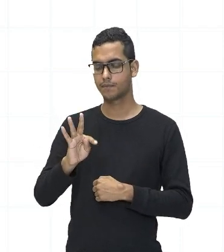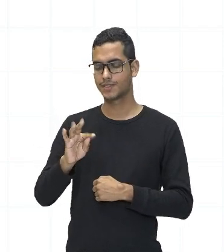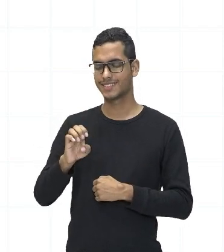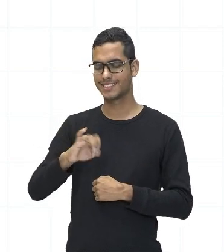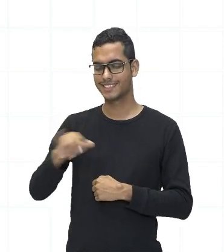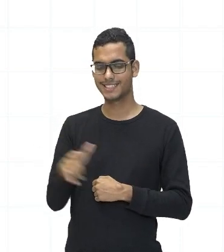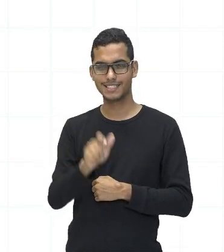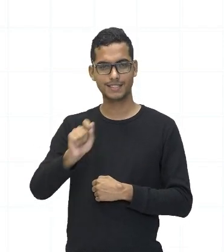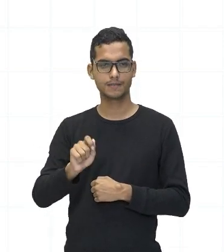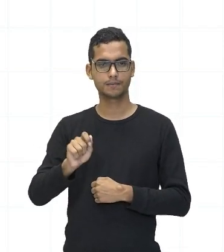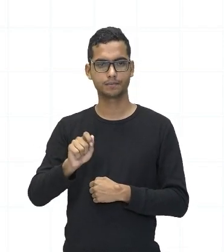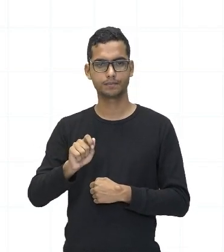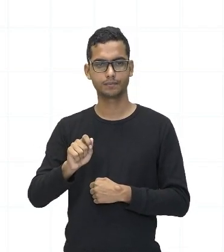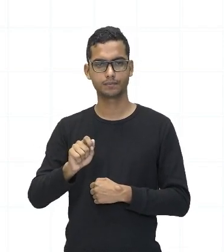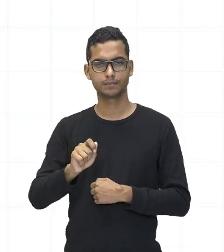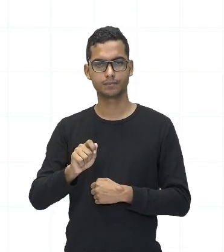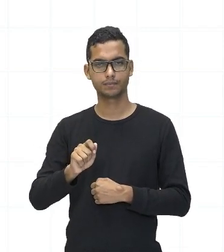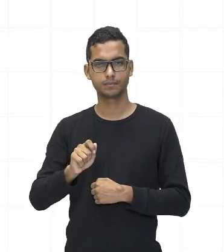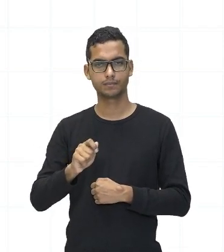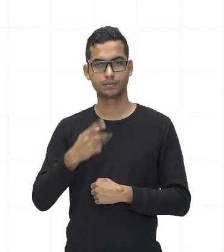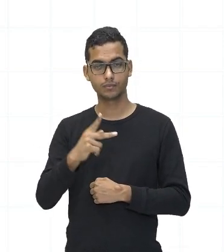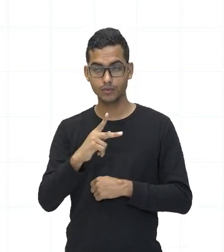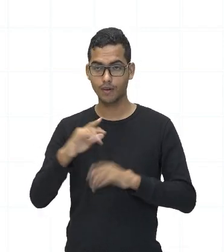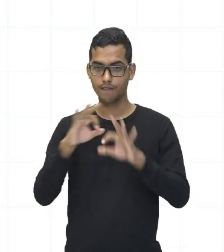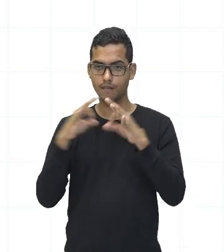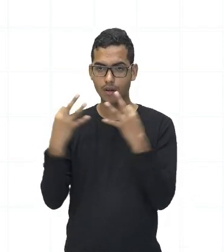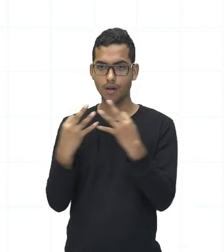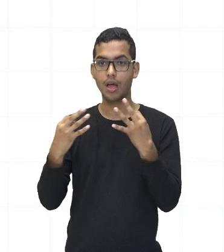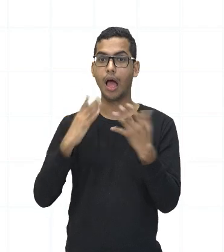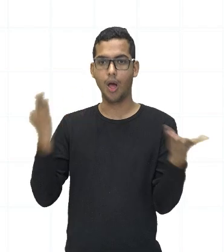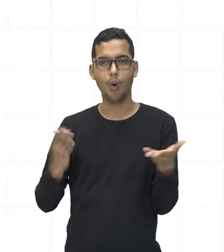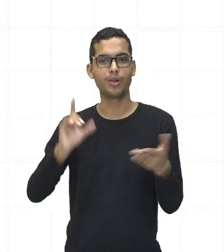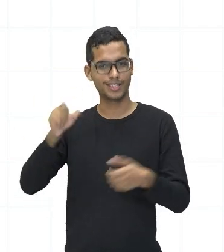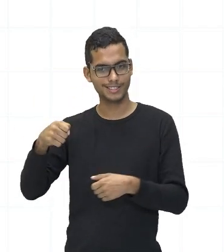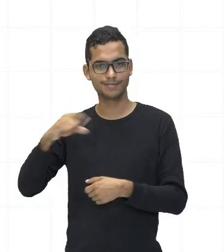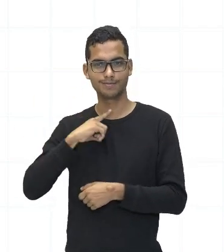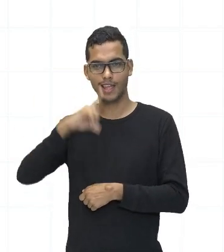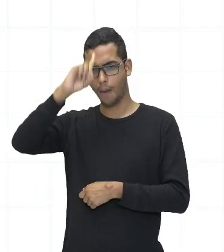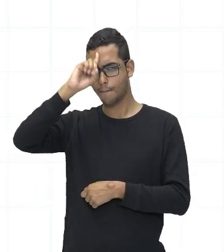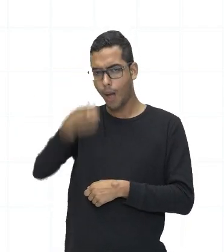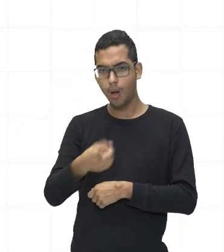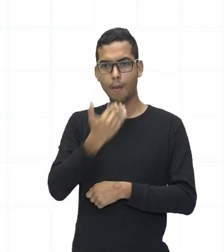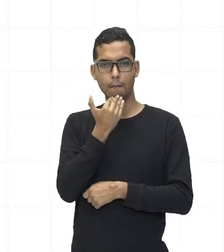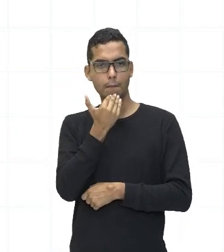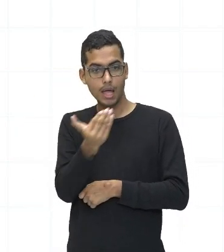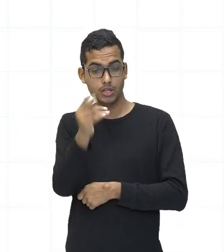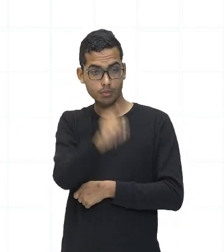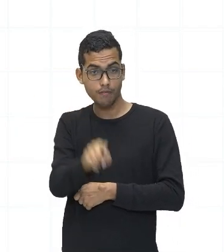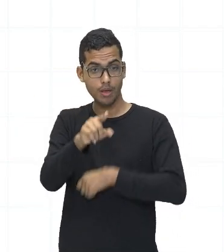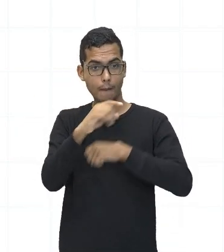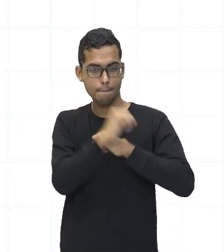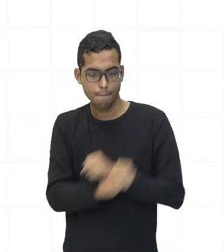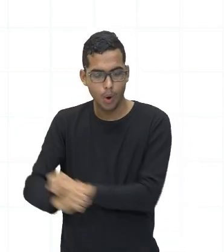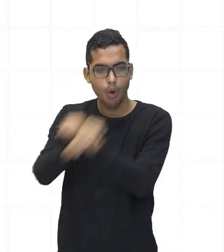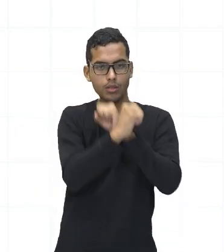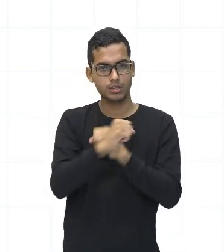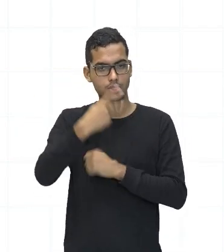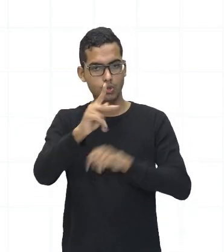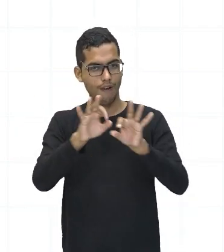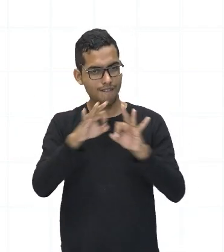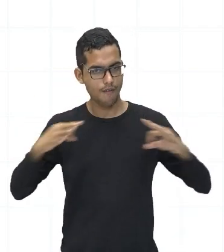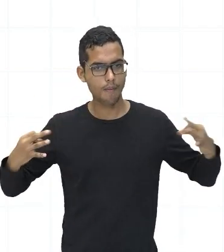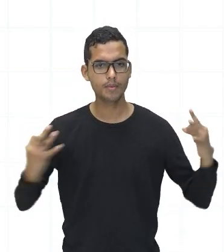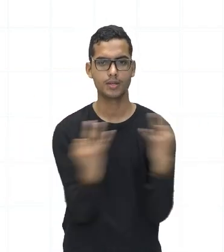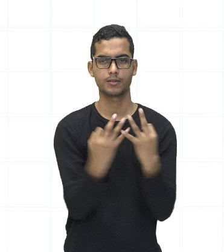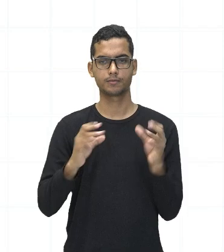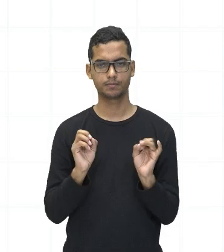imperativo. Proteja a sua família. Olha aí a ordem, o pedido para a ação que você deve tomar,